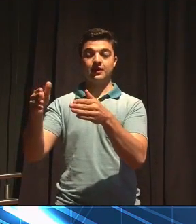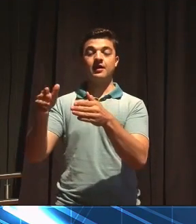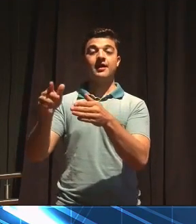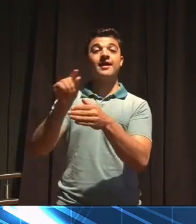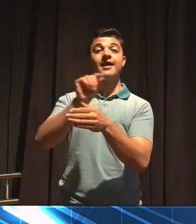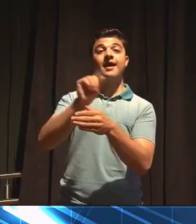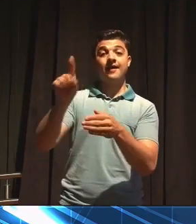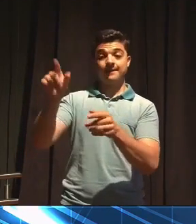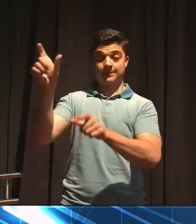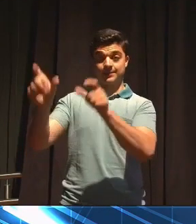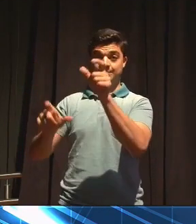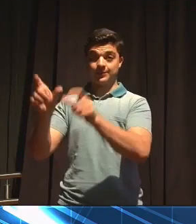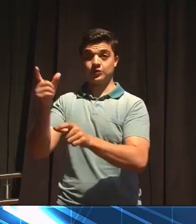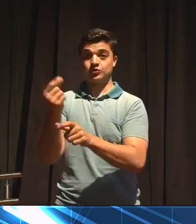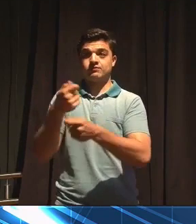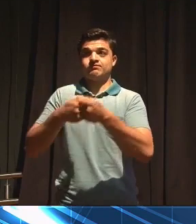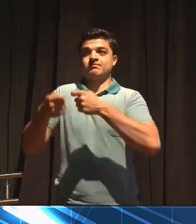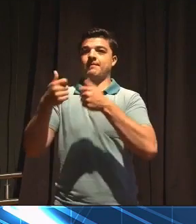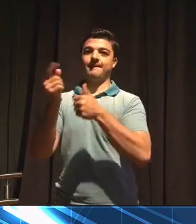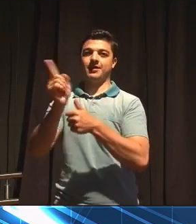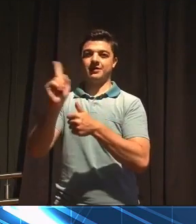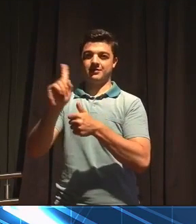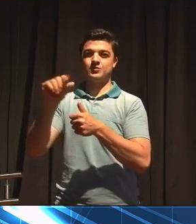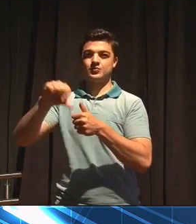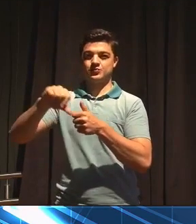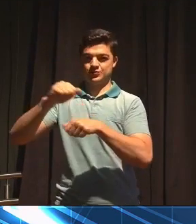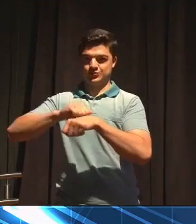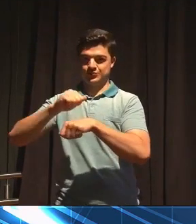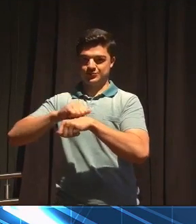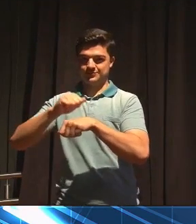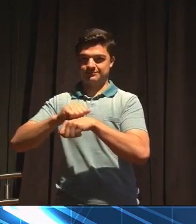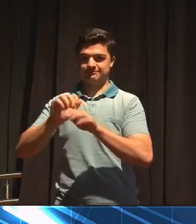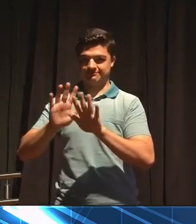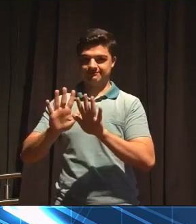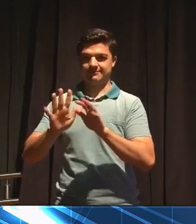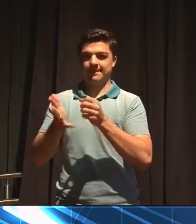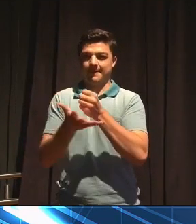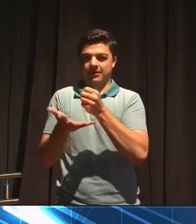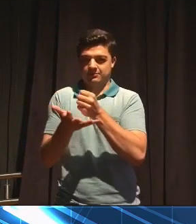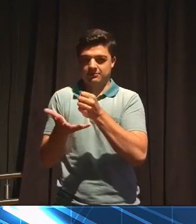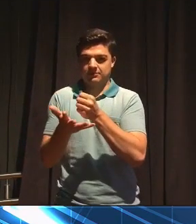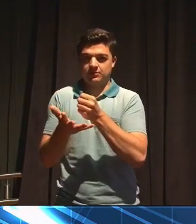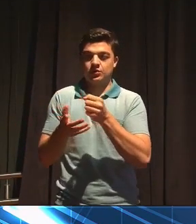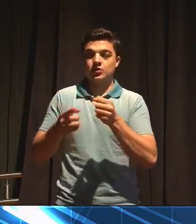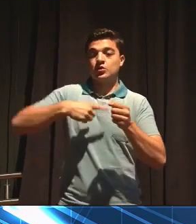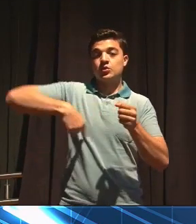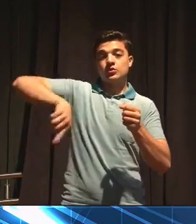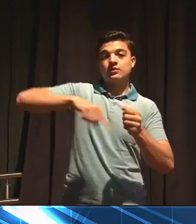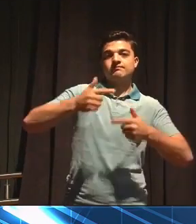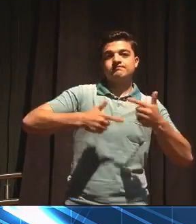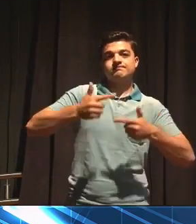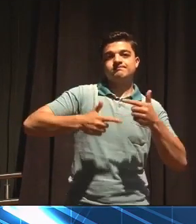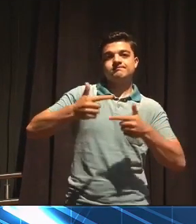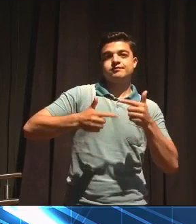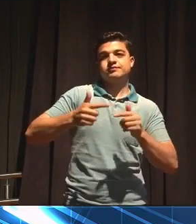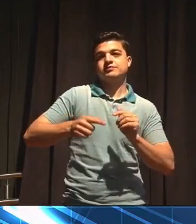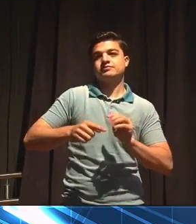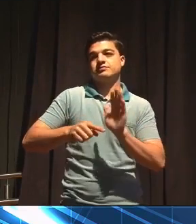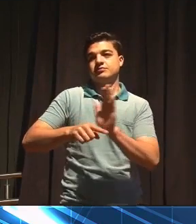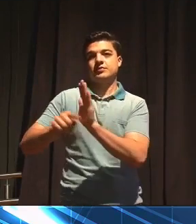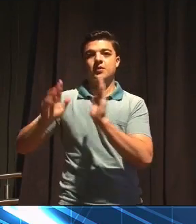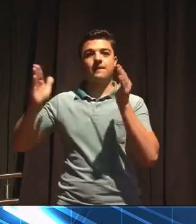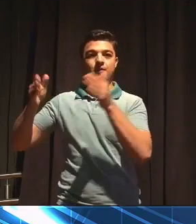renda, e nós temos com isso 800 lojas espalhadas pelo Brasil para atender esse tipo de público. Claro, nós temos outros canais, que nem